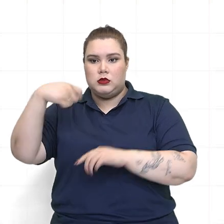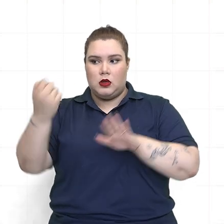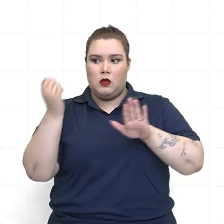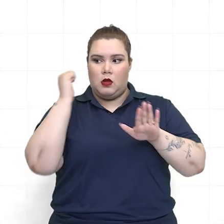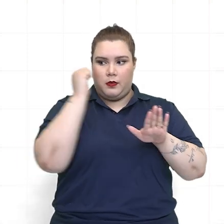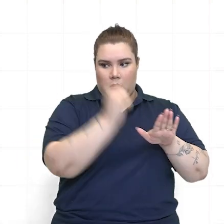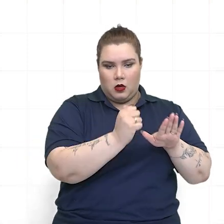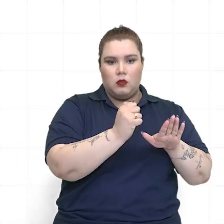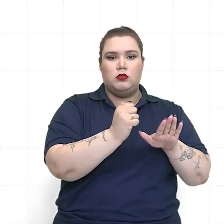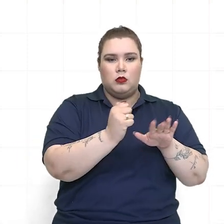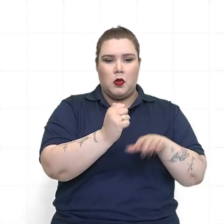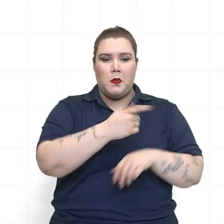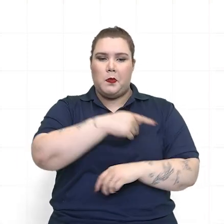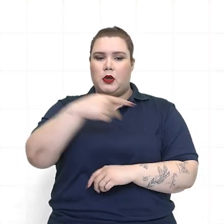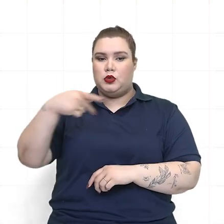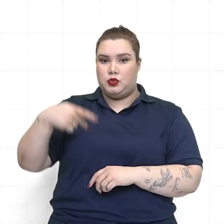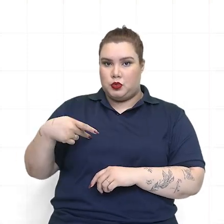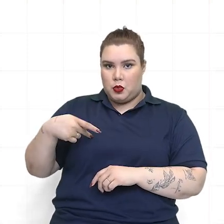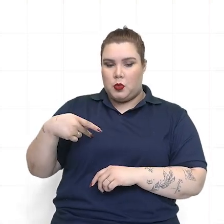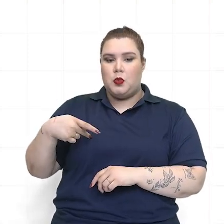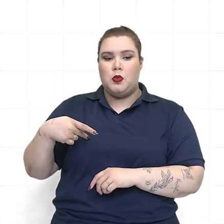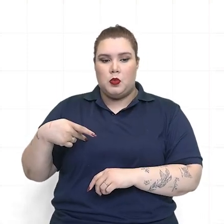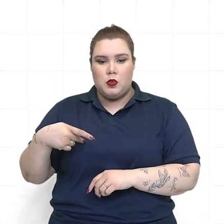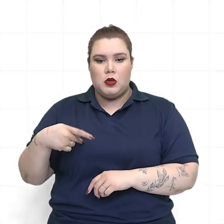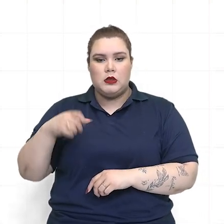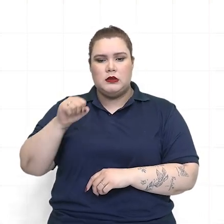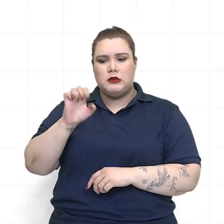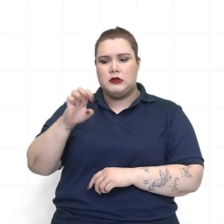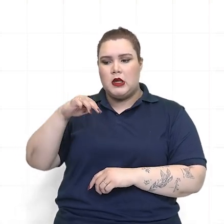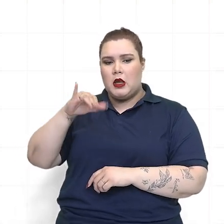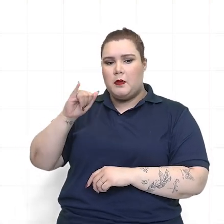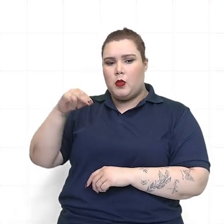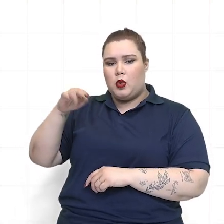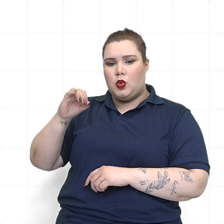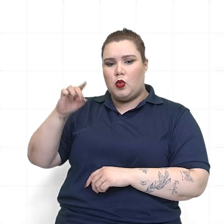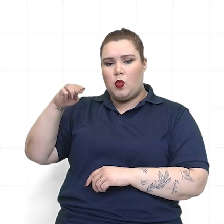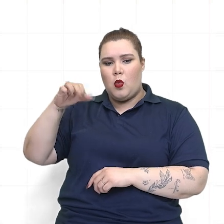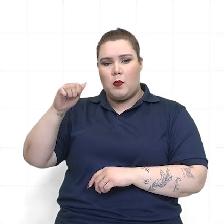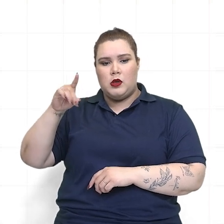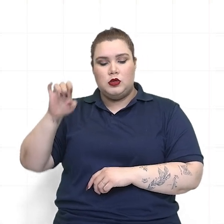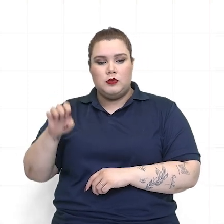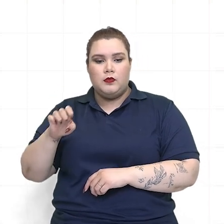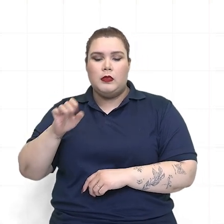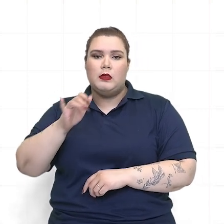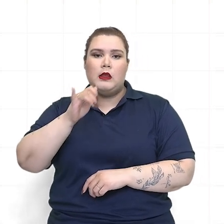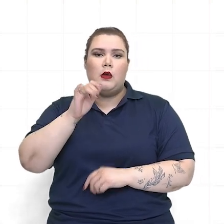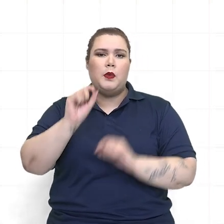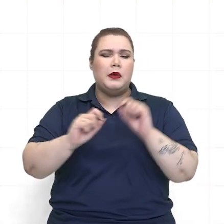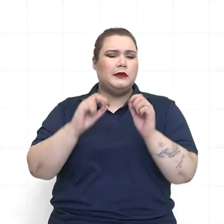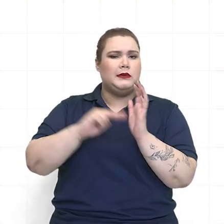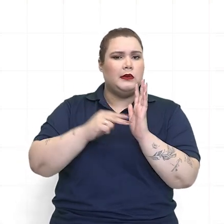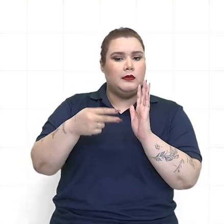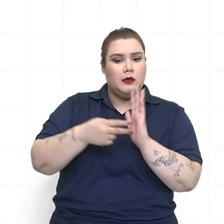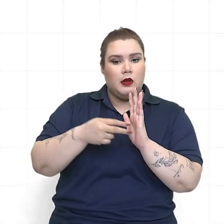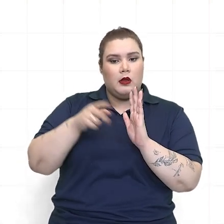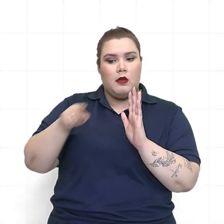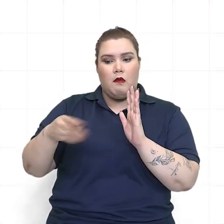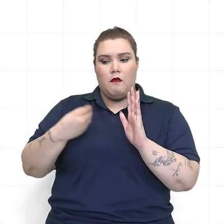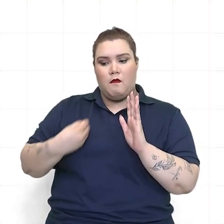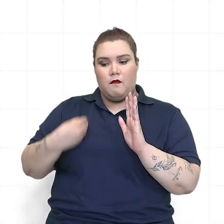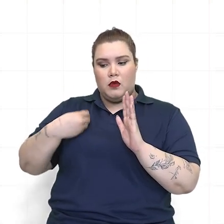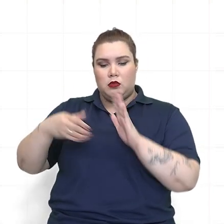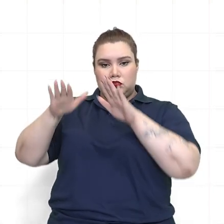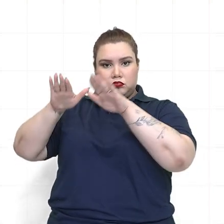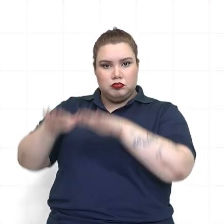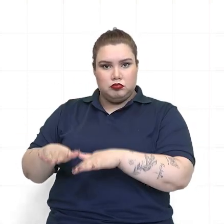pastor seminômade. Então, o que isso significa, mais ou menos? Que em um dado momento ele estava, né,